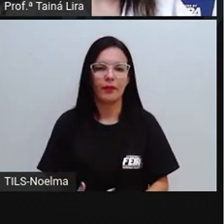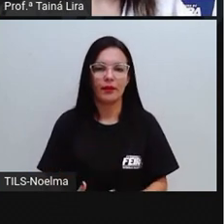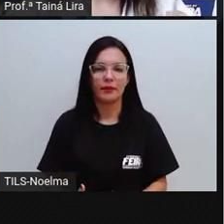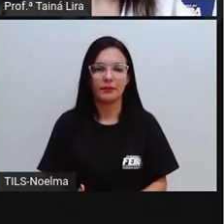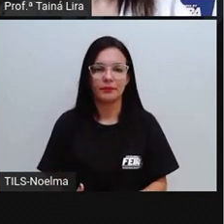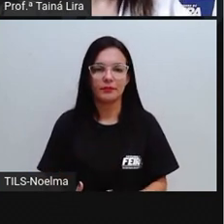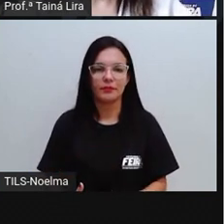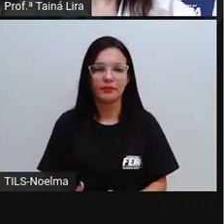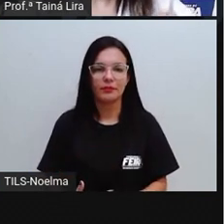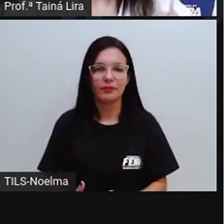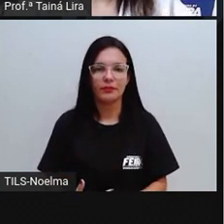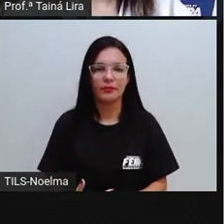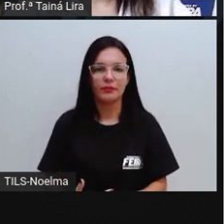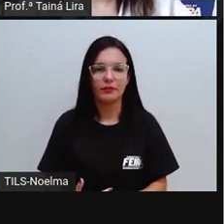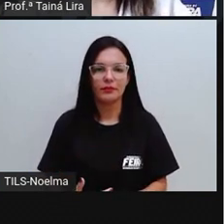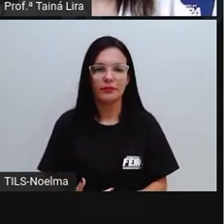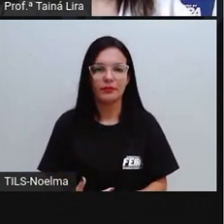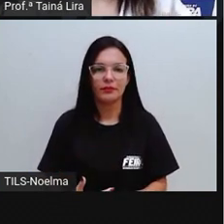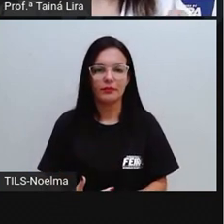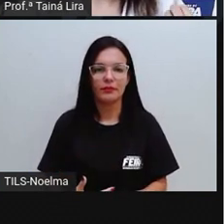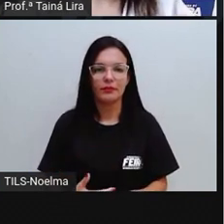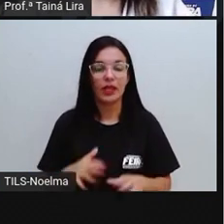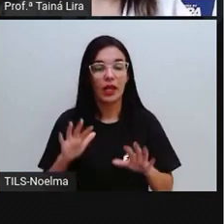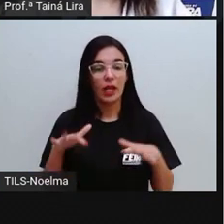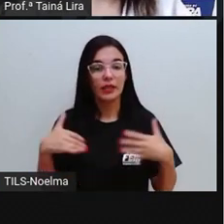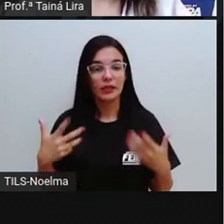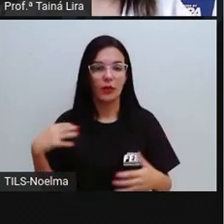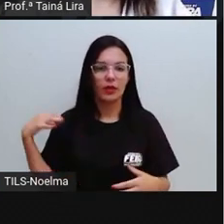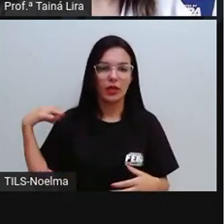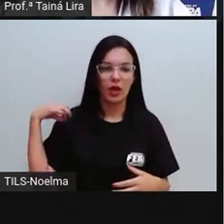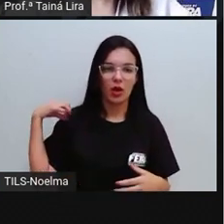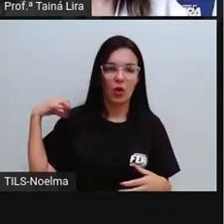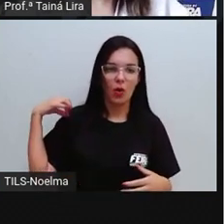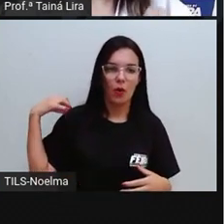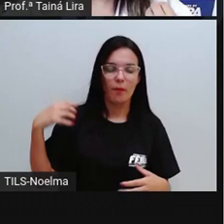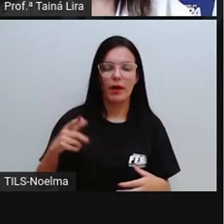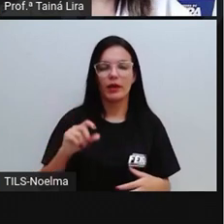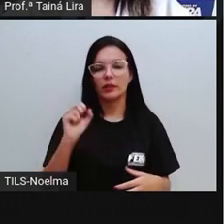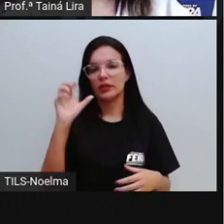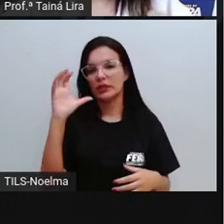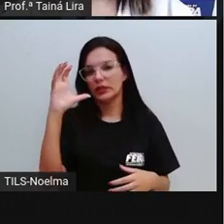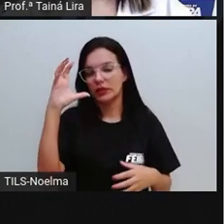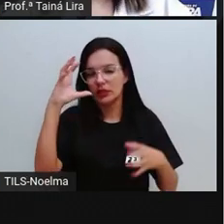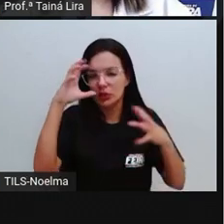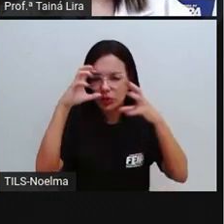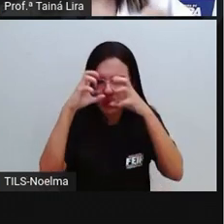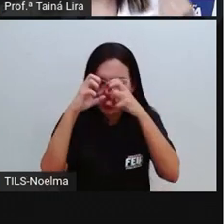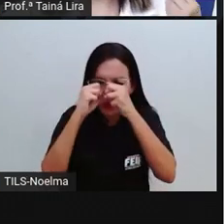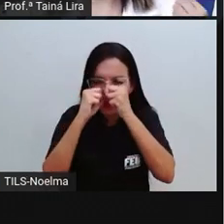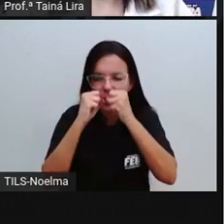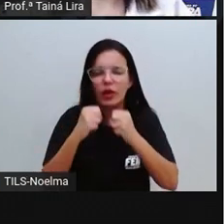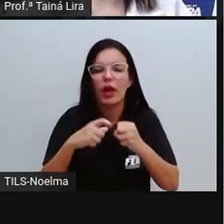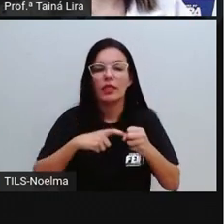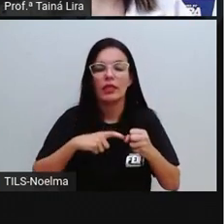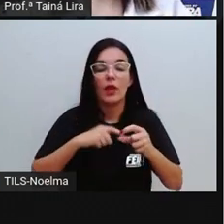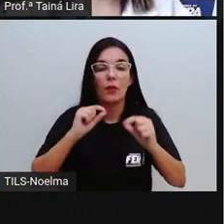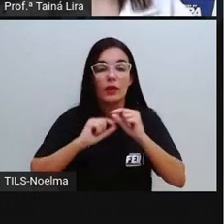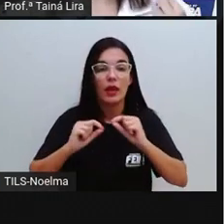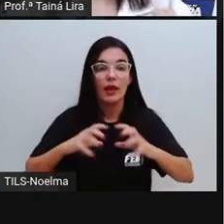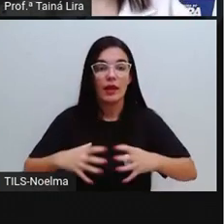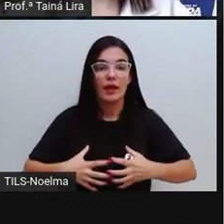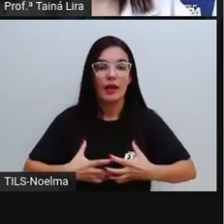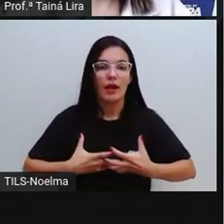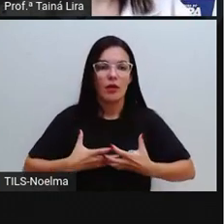Continuando aqui, ó. Os uniformes escuros absorvem a luz, o calor e com isso aumenta a sensação